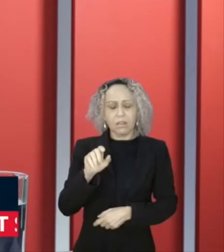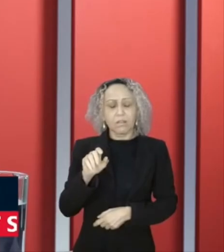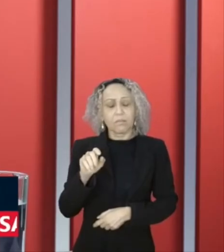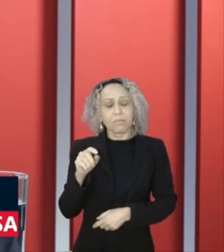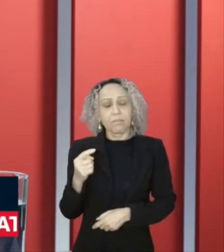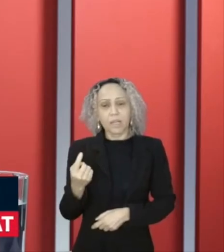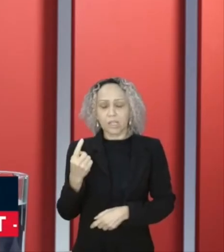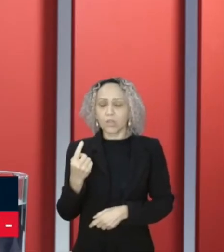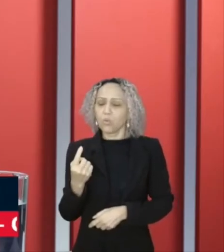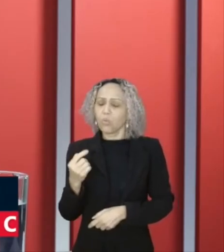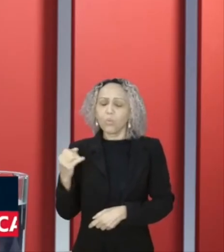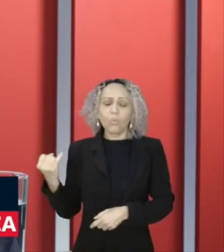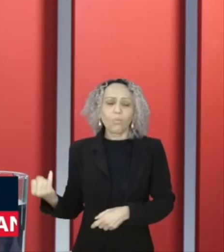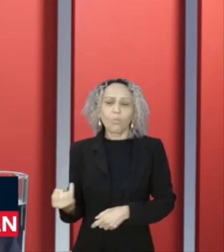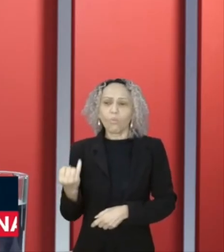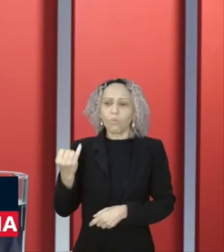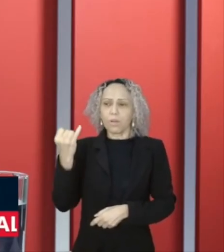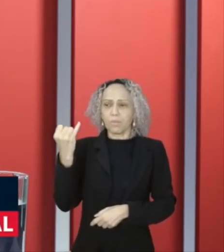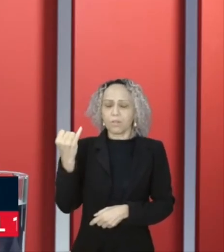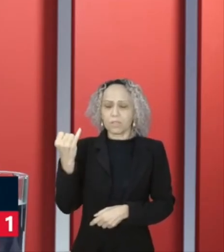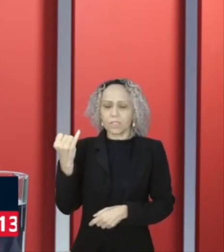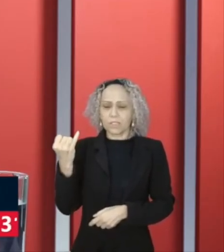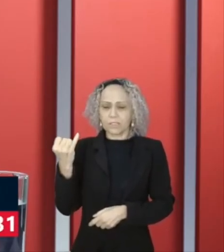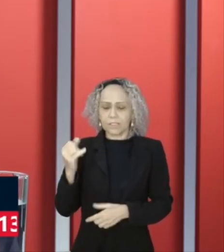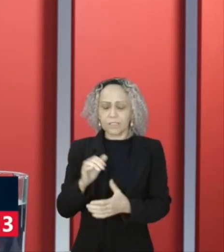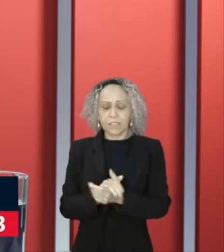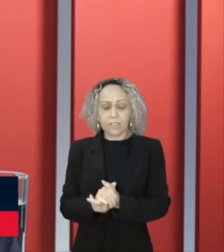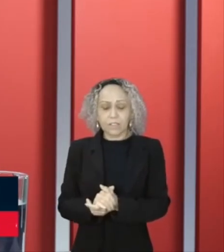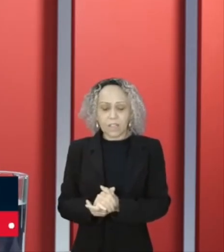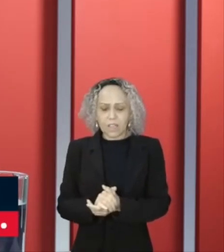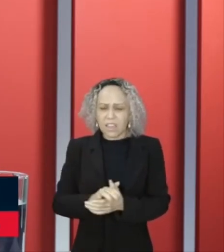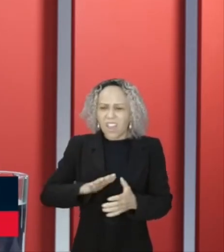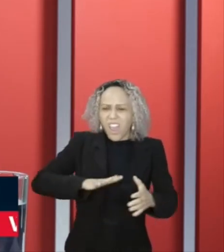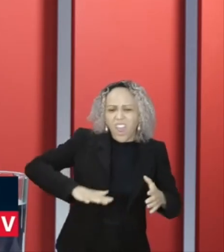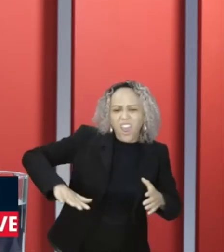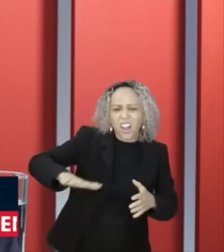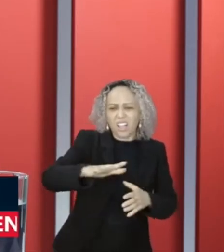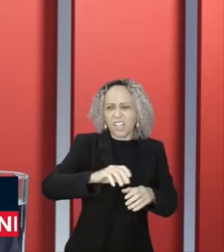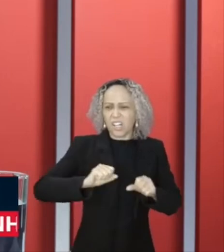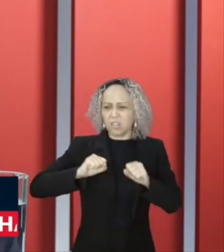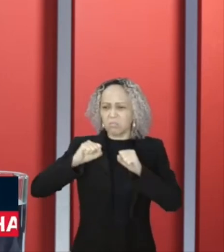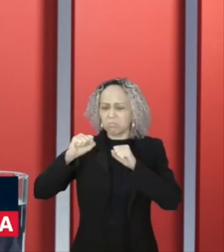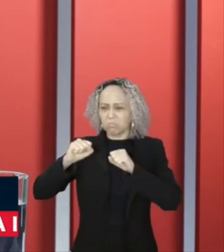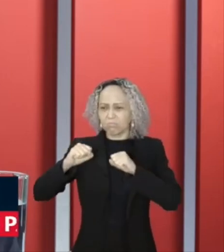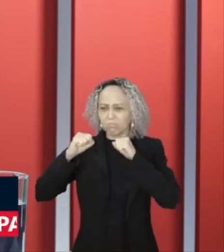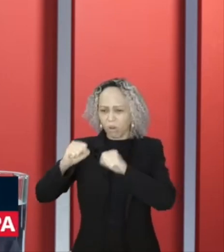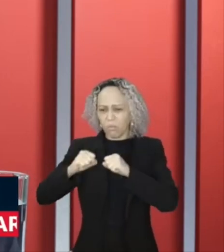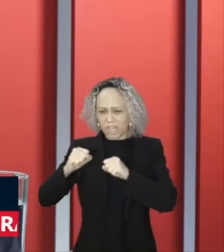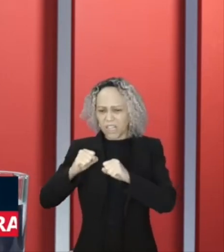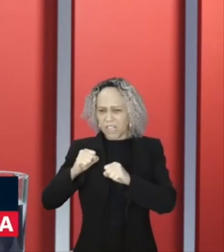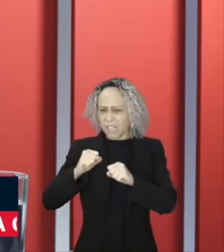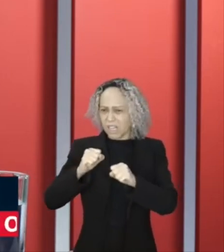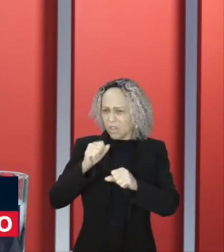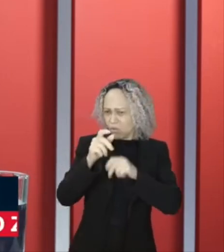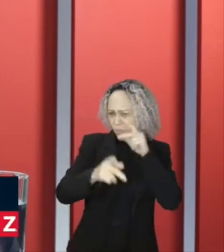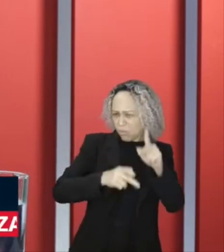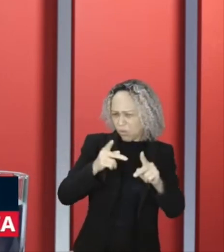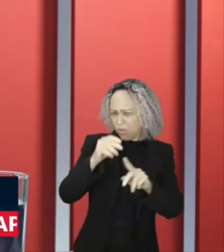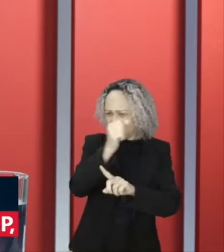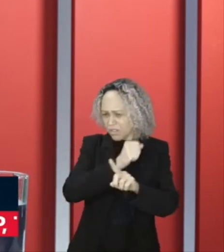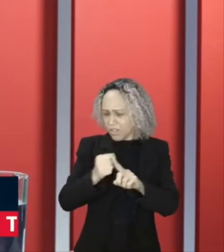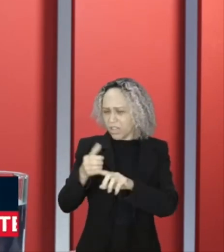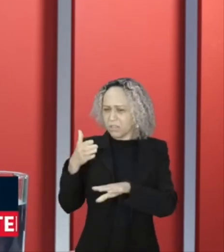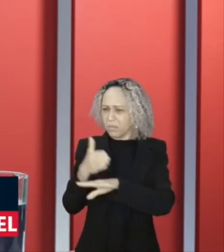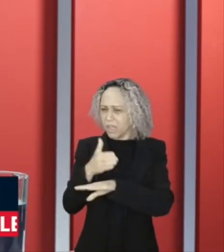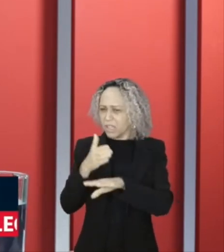Plurianual. Então, essa grande mobilização, ela tem agora consequências, né? Então, nós estamos agora